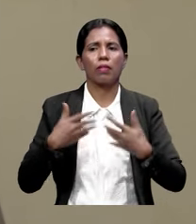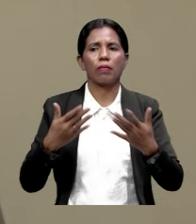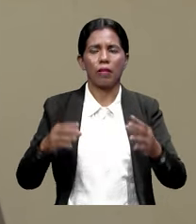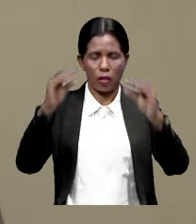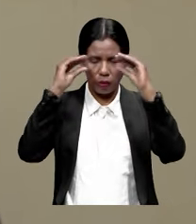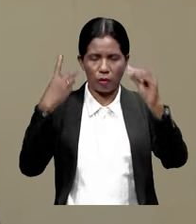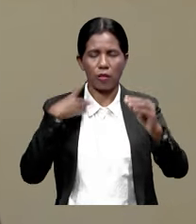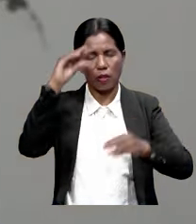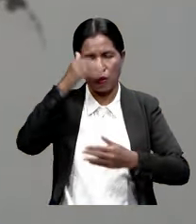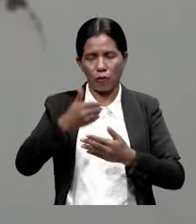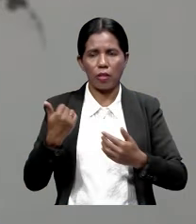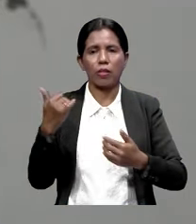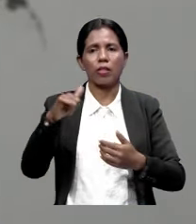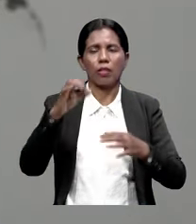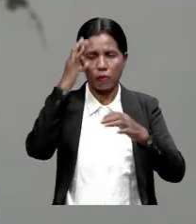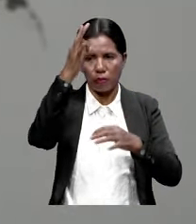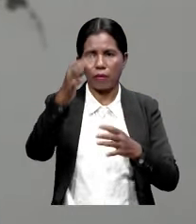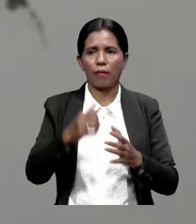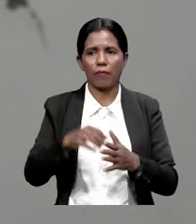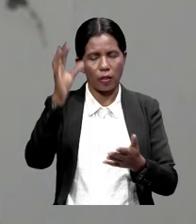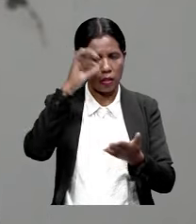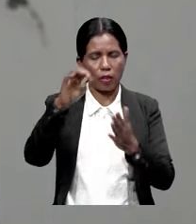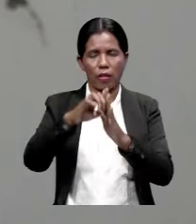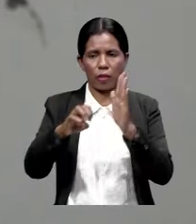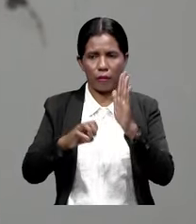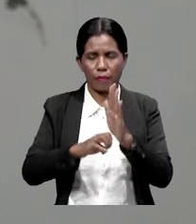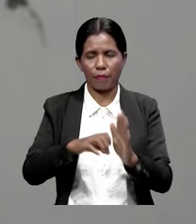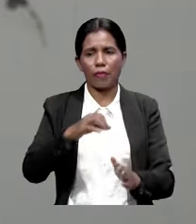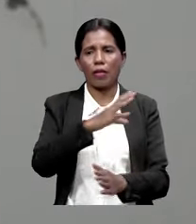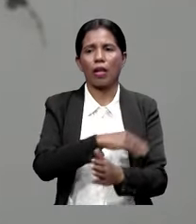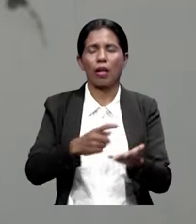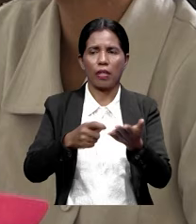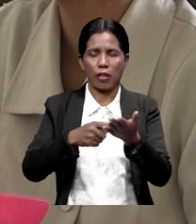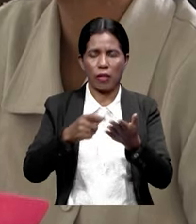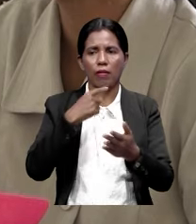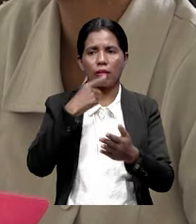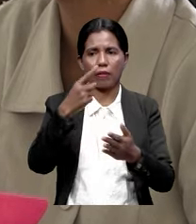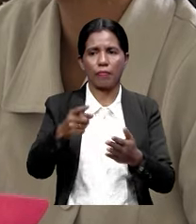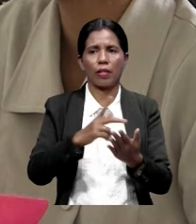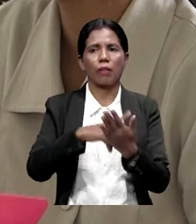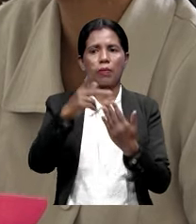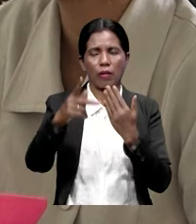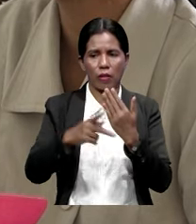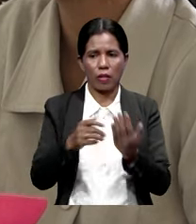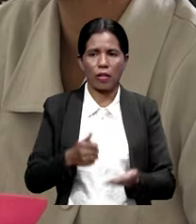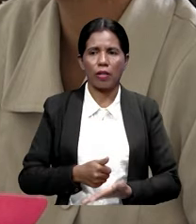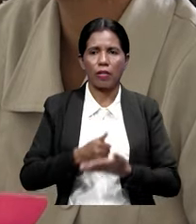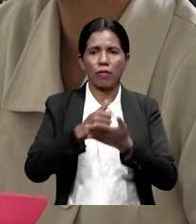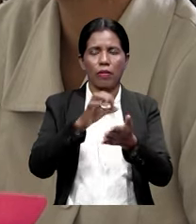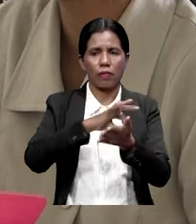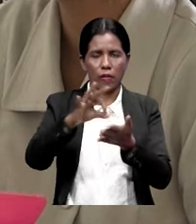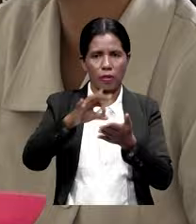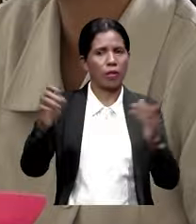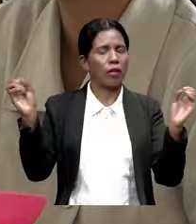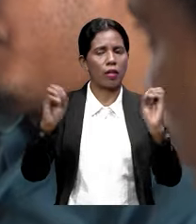itin wan sirat ba futuro. Secretário de Estado do Ensino Secundário Geral no Técnico Vocacional Hateten, programa refere facilita date formação, mas